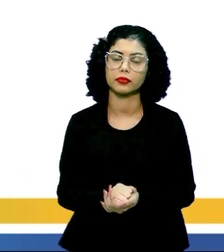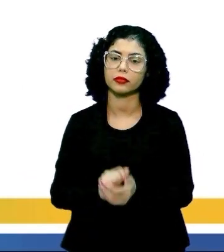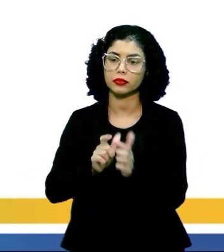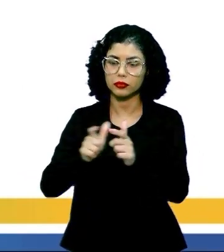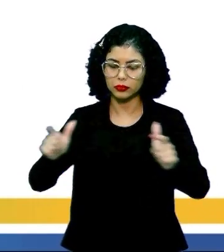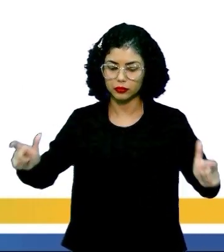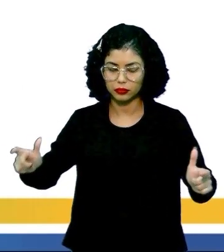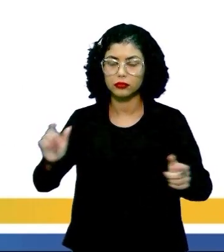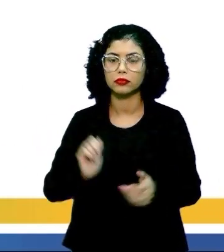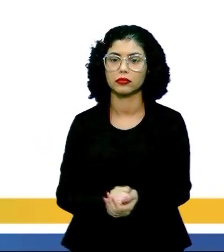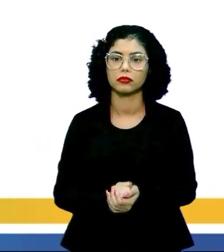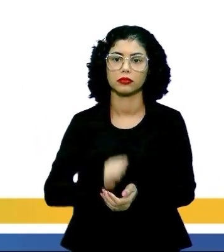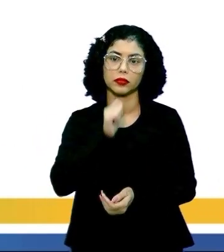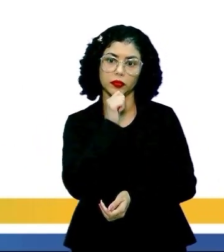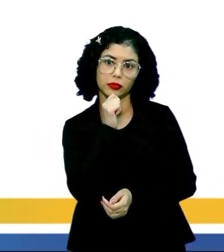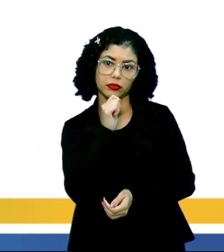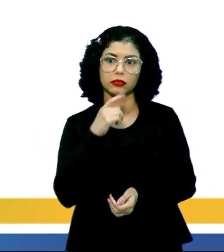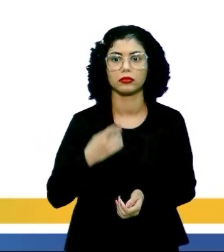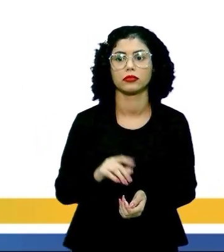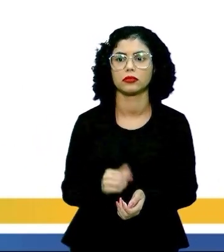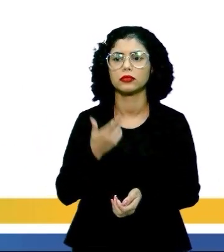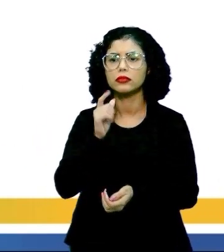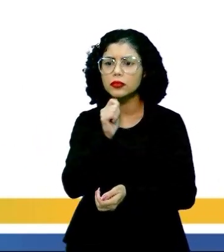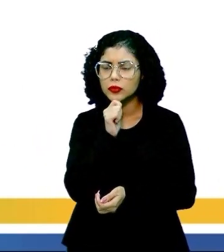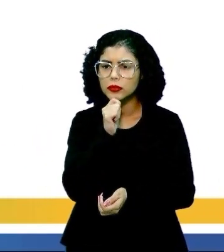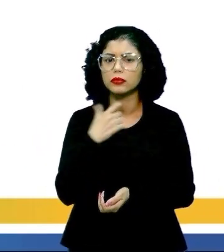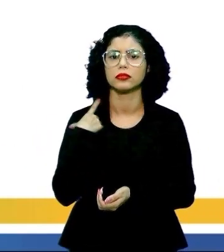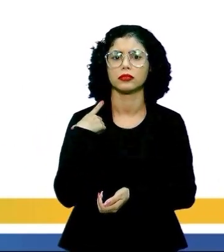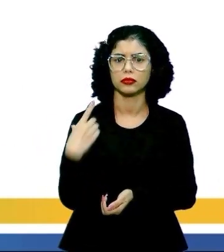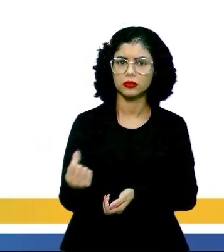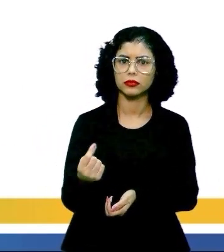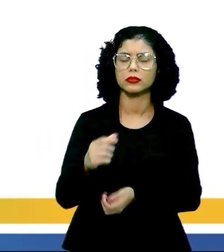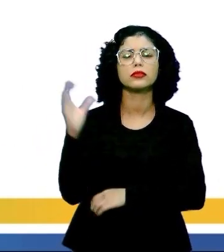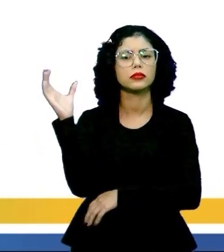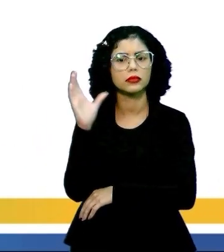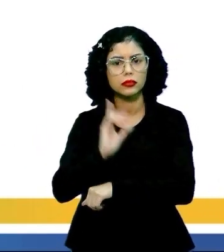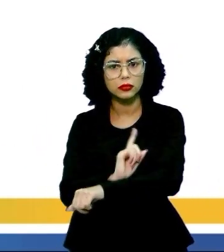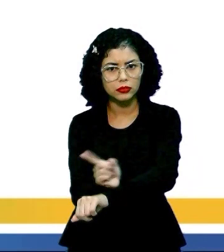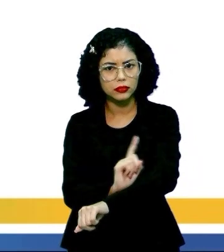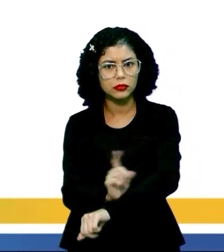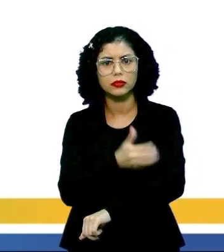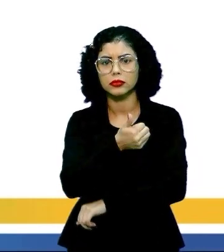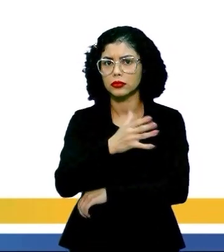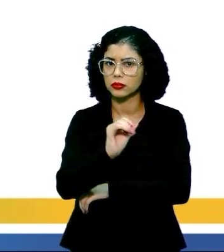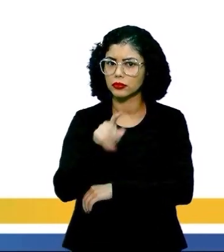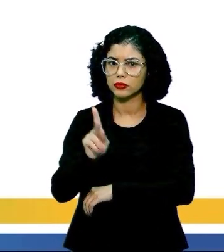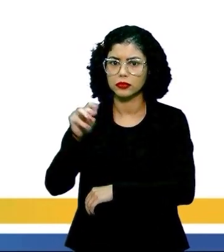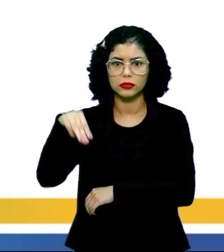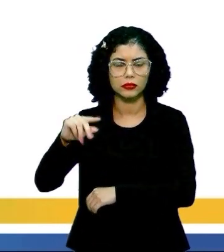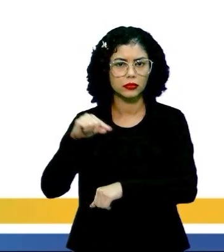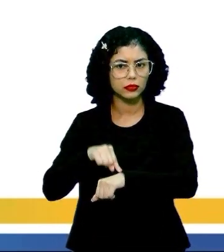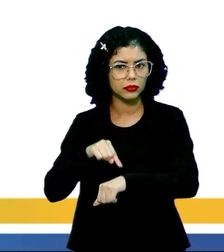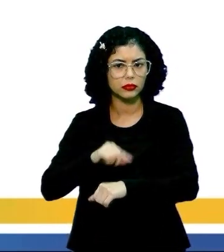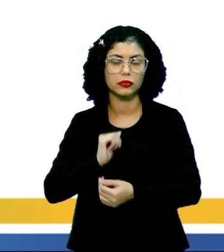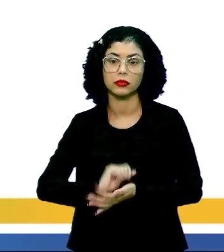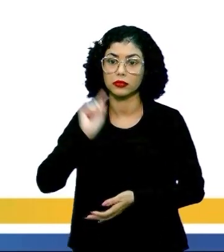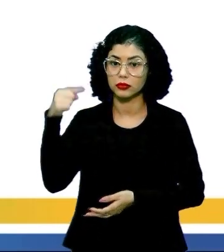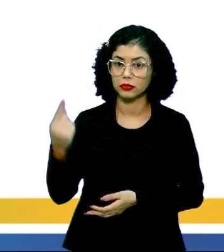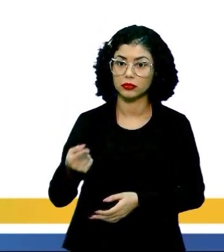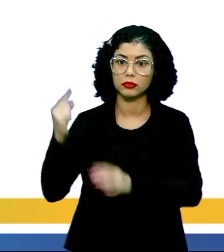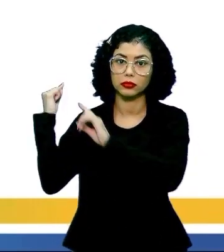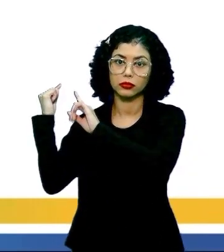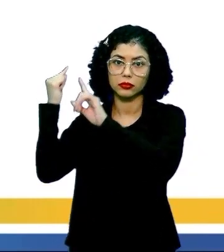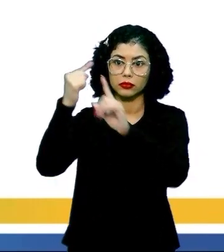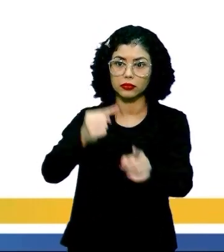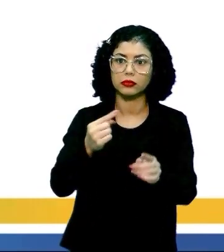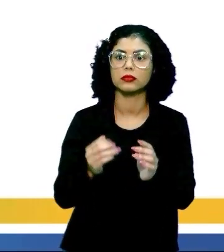largura o dardo costuma sair das mãos do Atleta com a velocidade de 100 km por hora após o